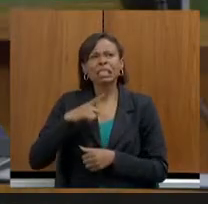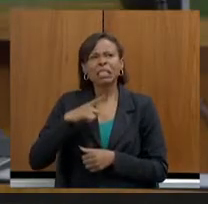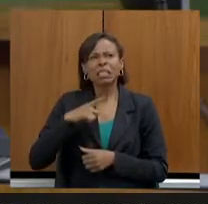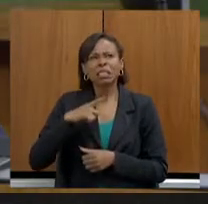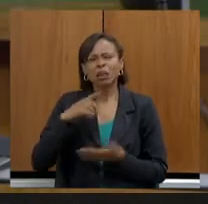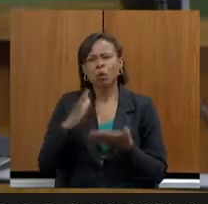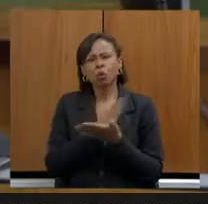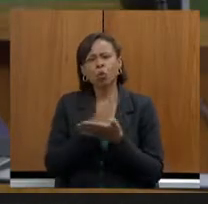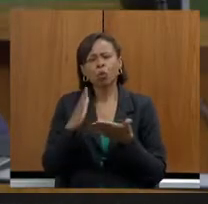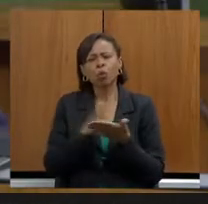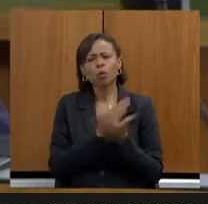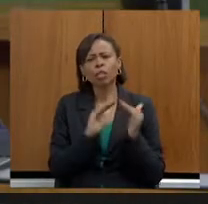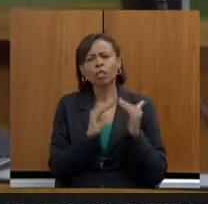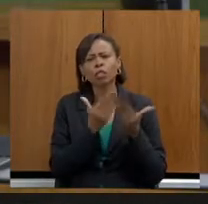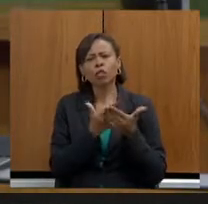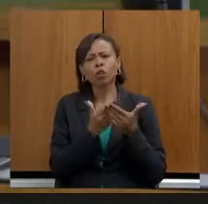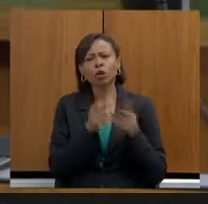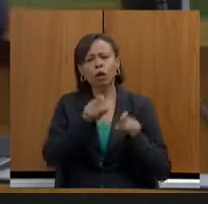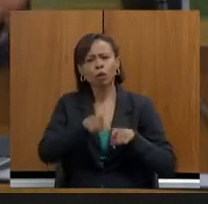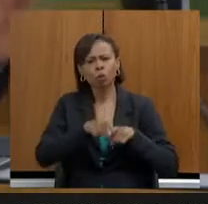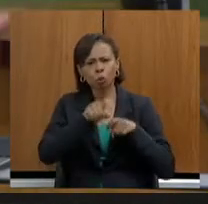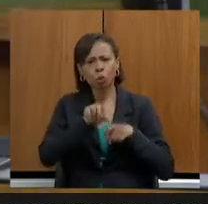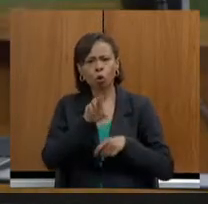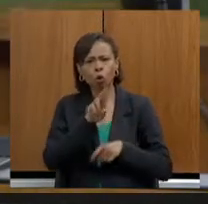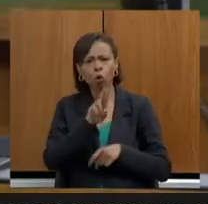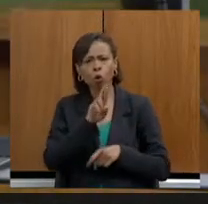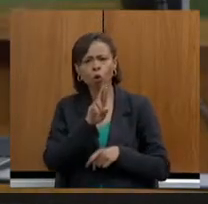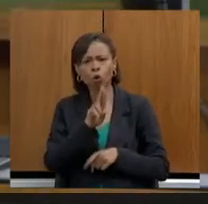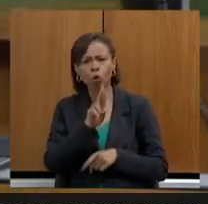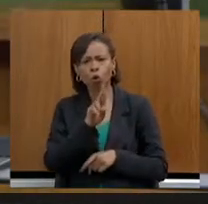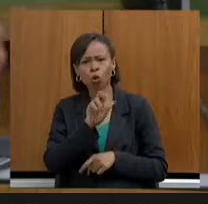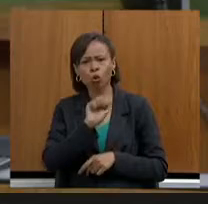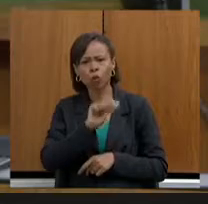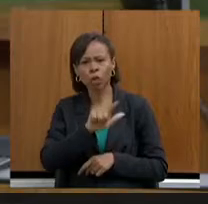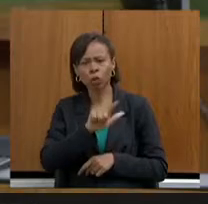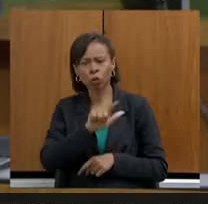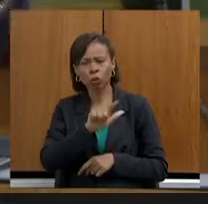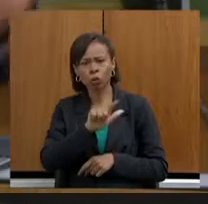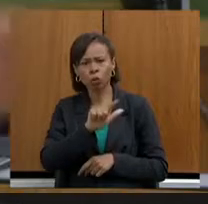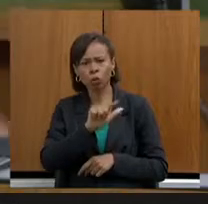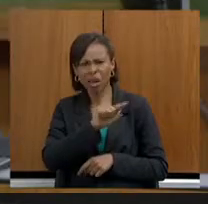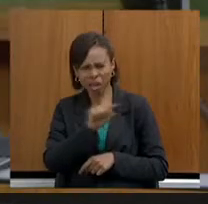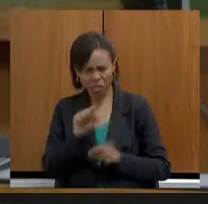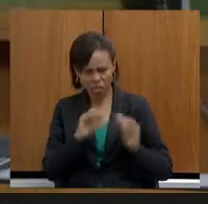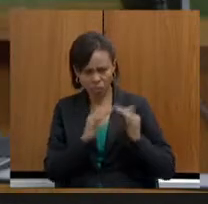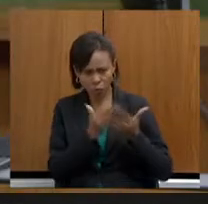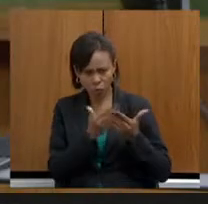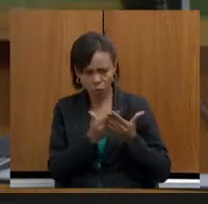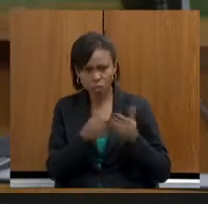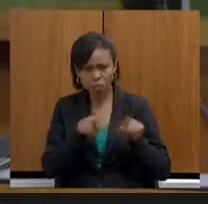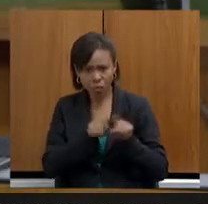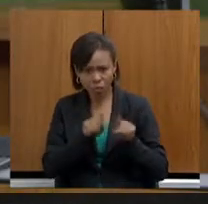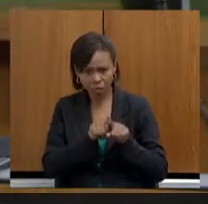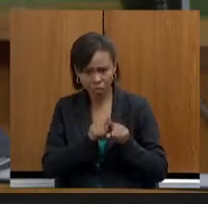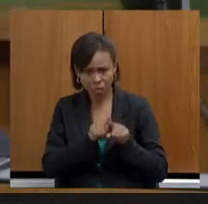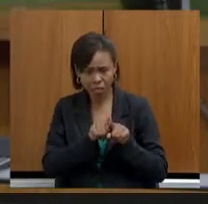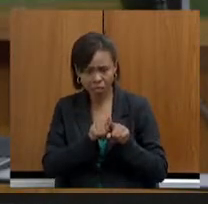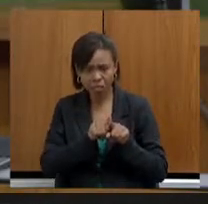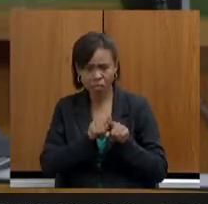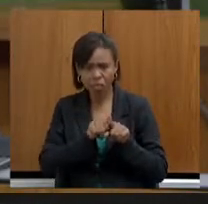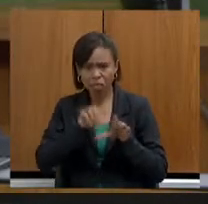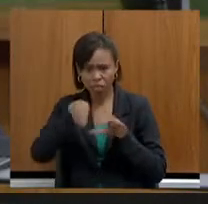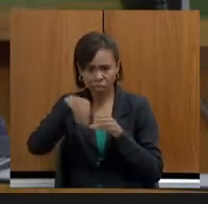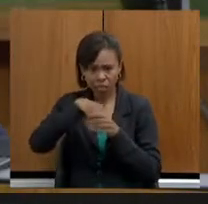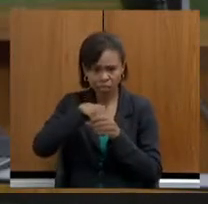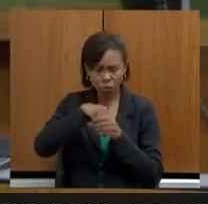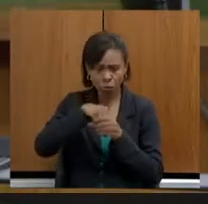escolas Rural eu queria saber se essas escolas rurais também estão nesse programa de escola de tempo